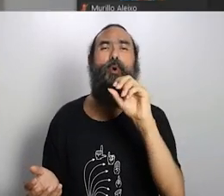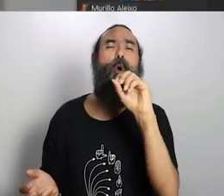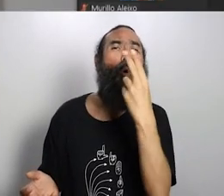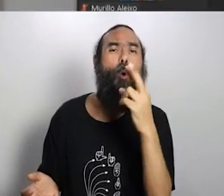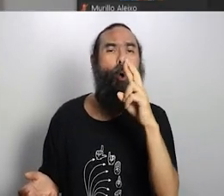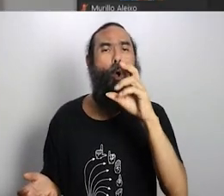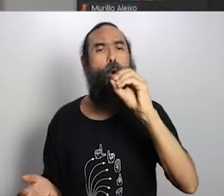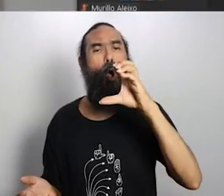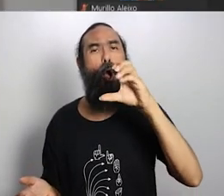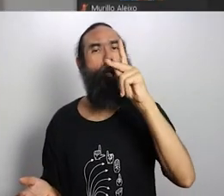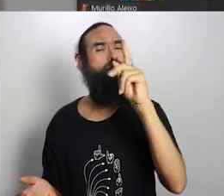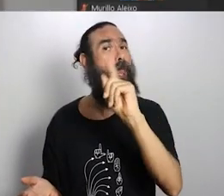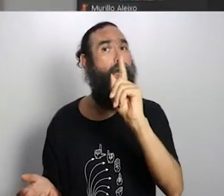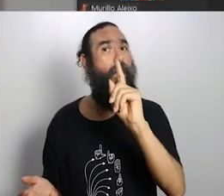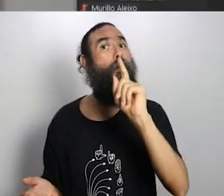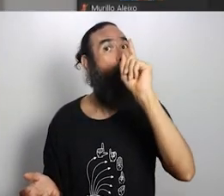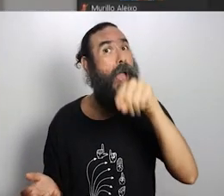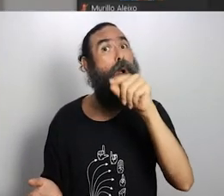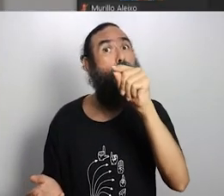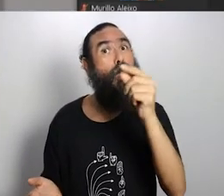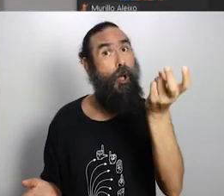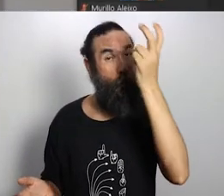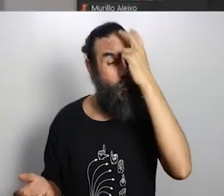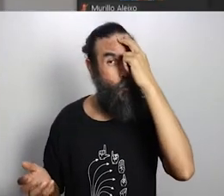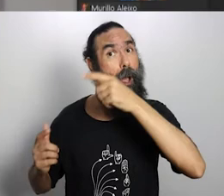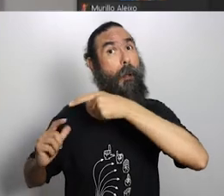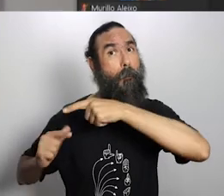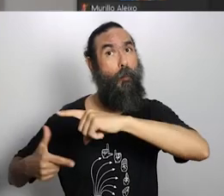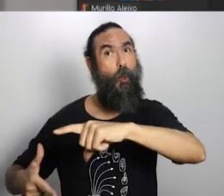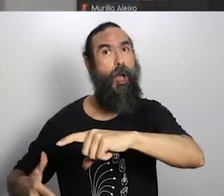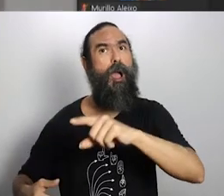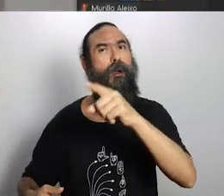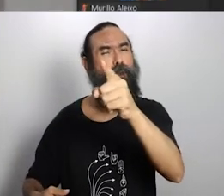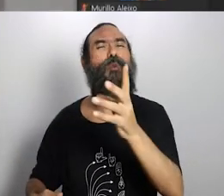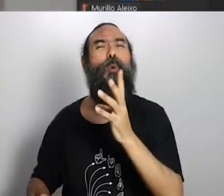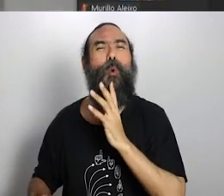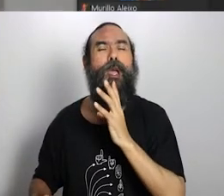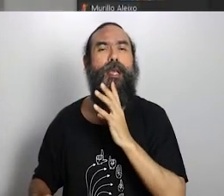Paulinho Bulli falasse também sobre a experiência de vocês. Por favor, fique à vontade.